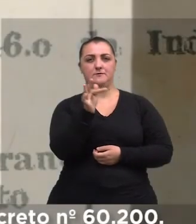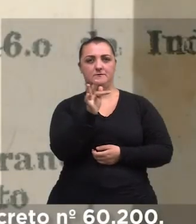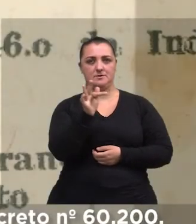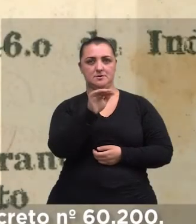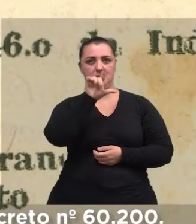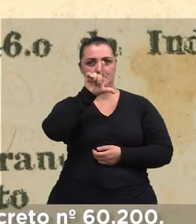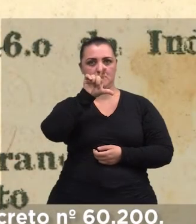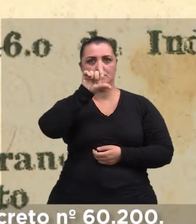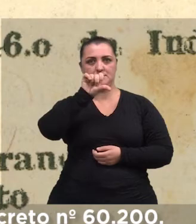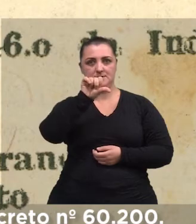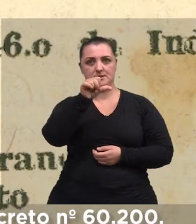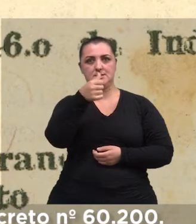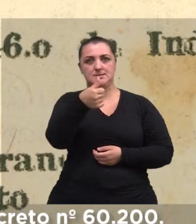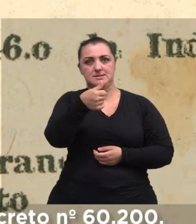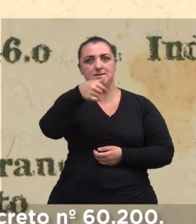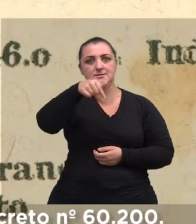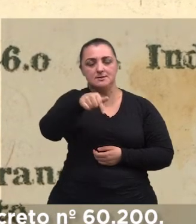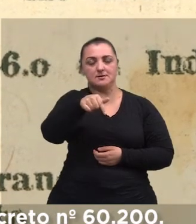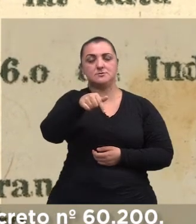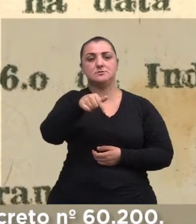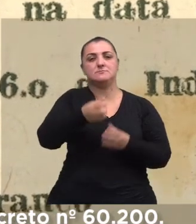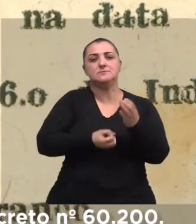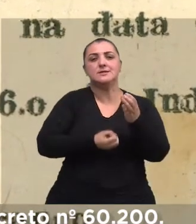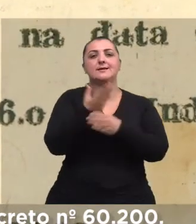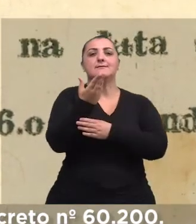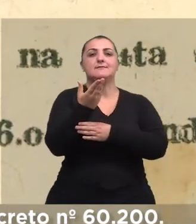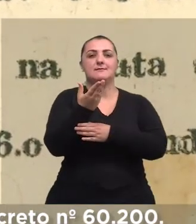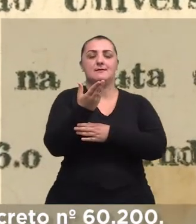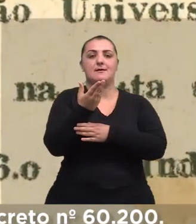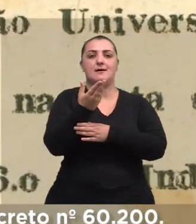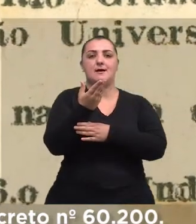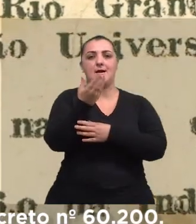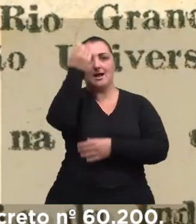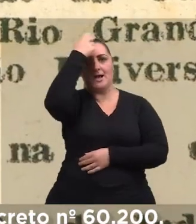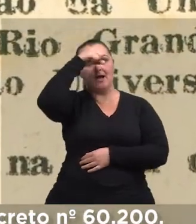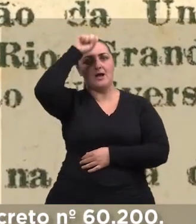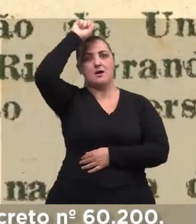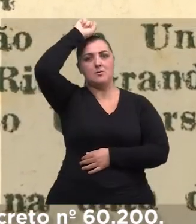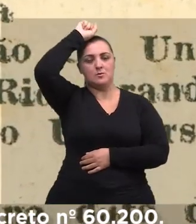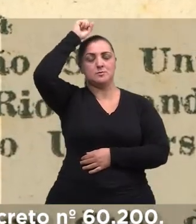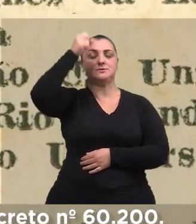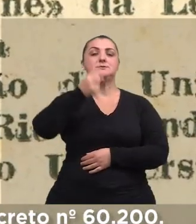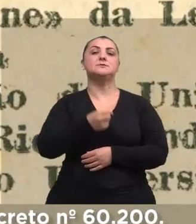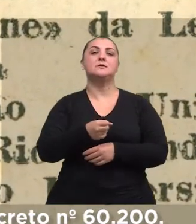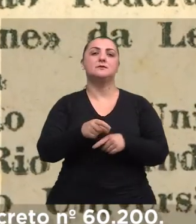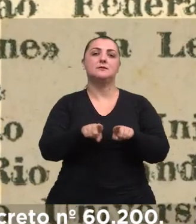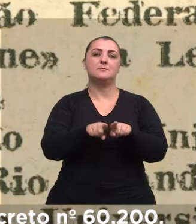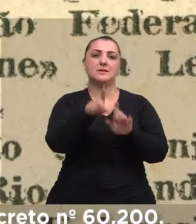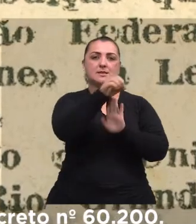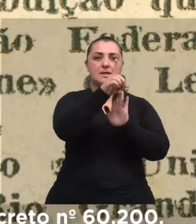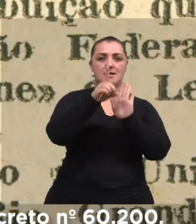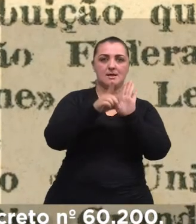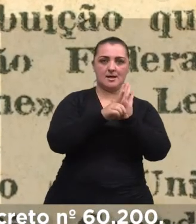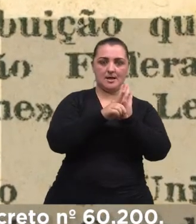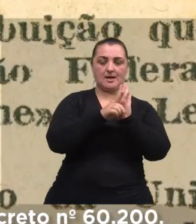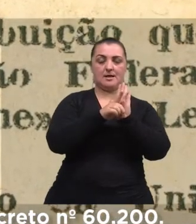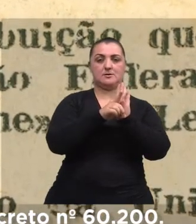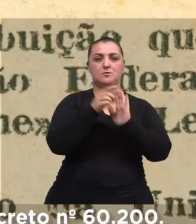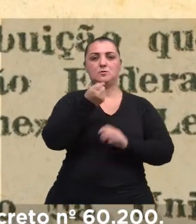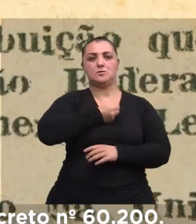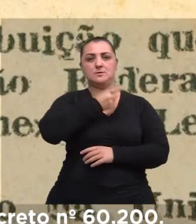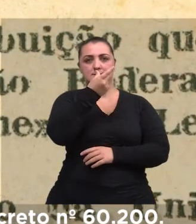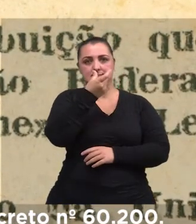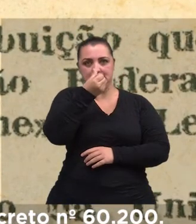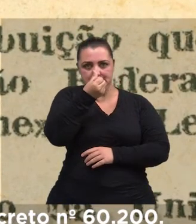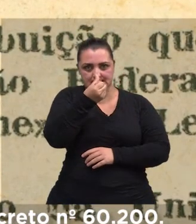Em 10 de fevereiro de 1967, é criada a Universidade de Caxias do Sul pelo Decreto